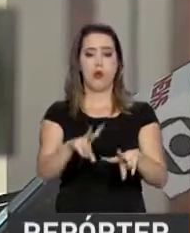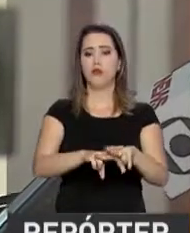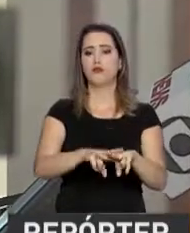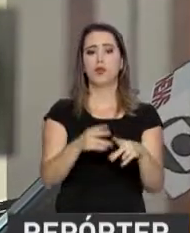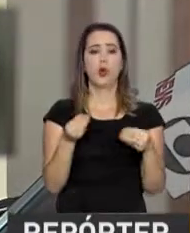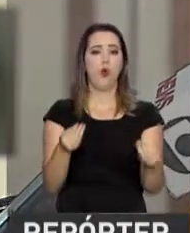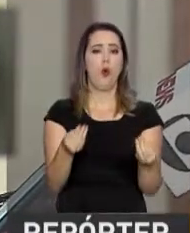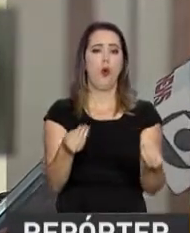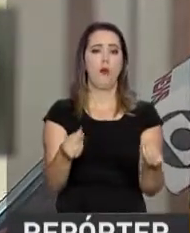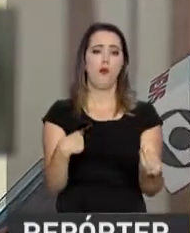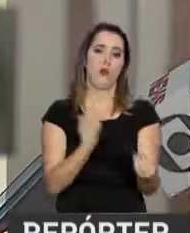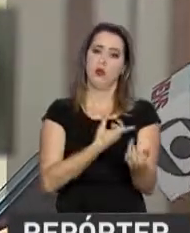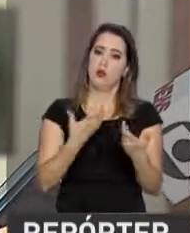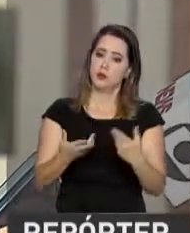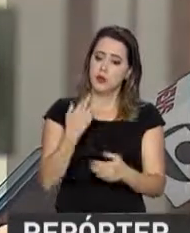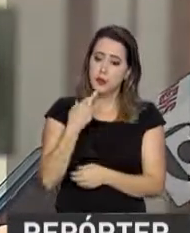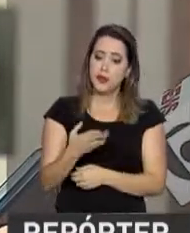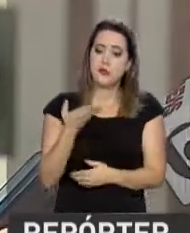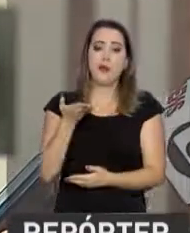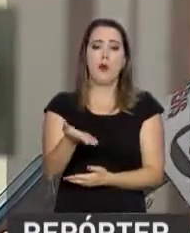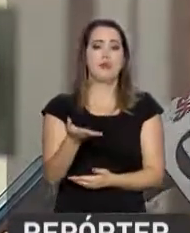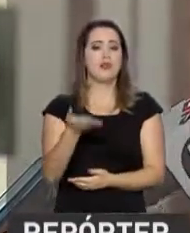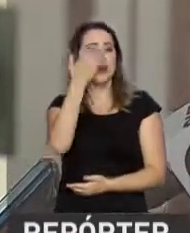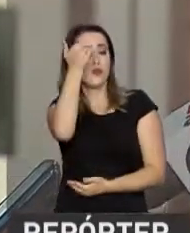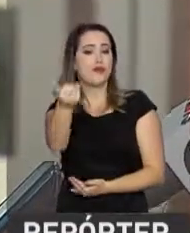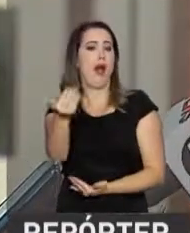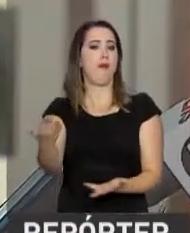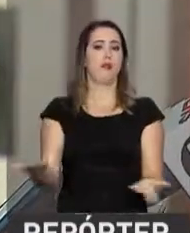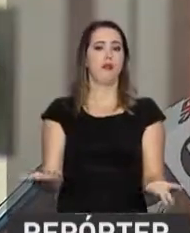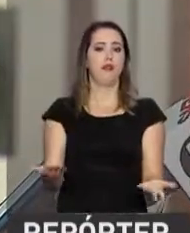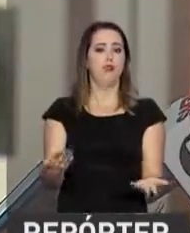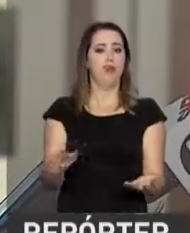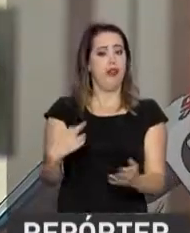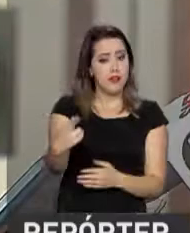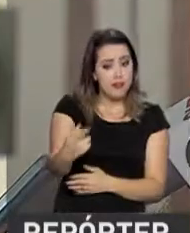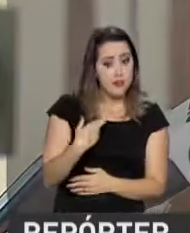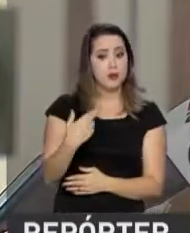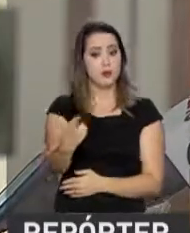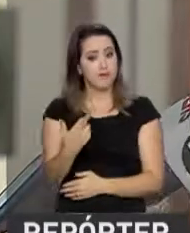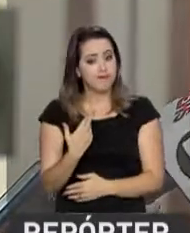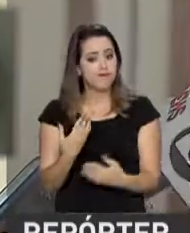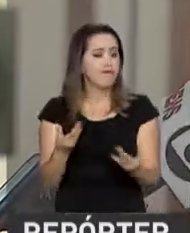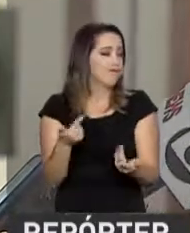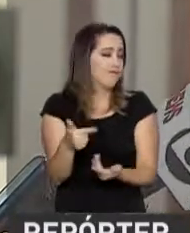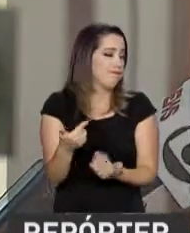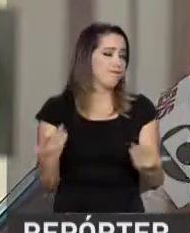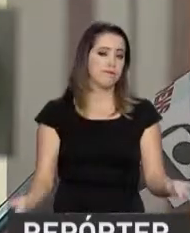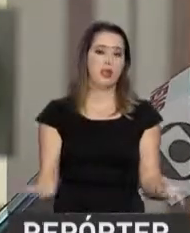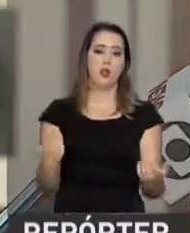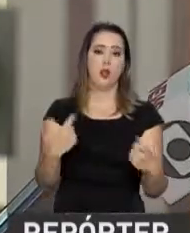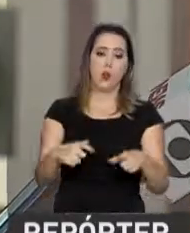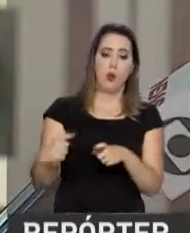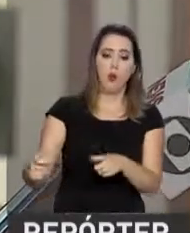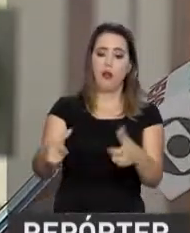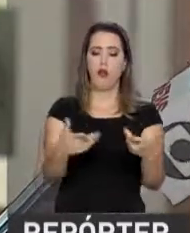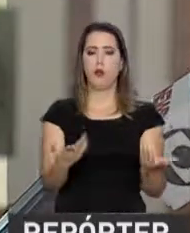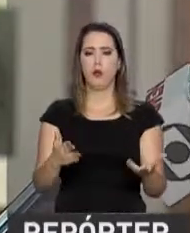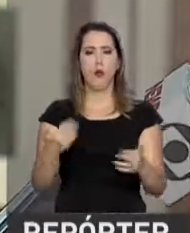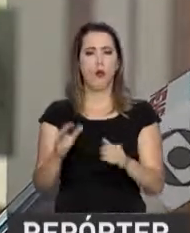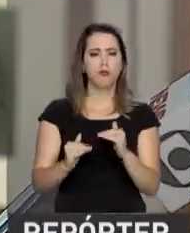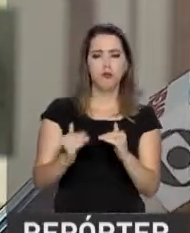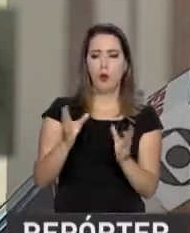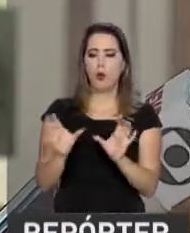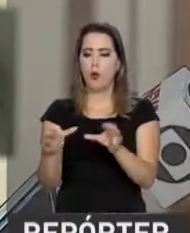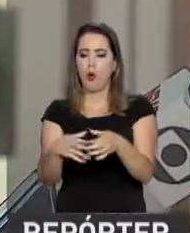é que nós podemos atacar o problema? Como é que nós podemos saber aonde o problema se manifesta, em que territórios, aonde ele é maior,